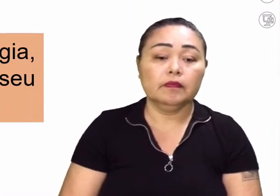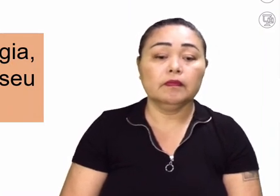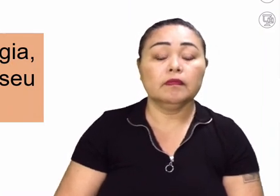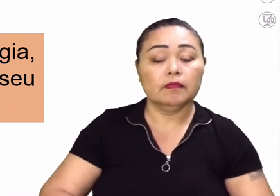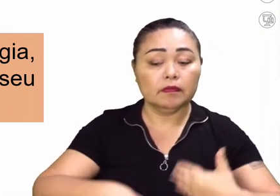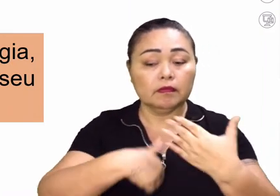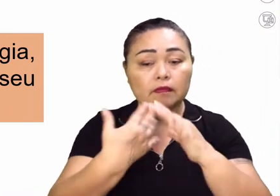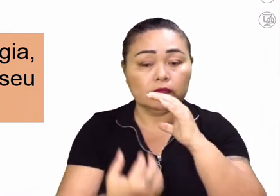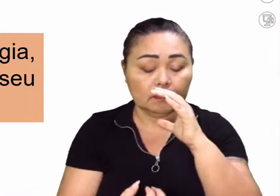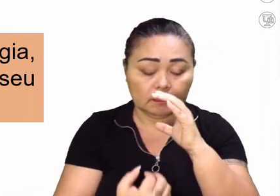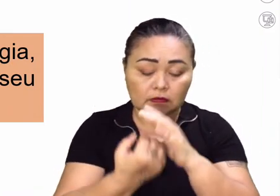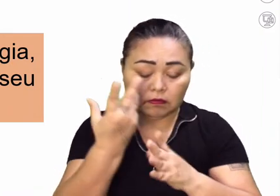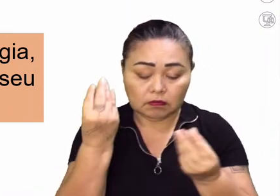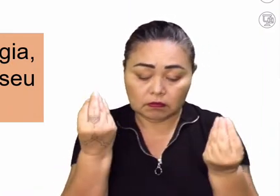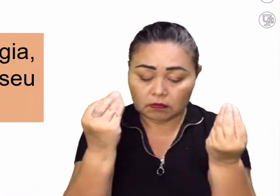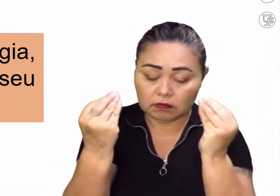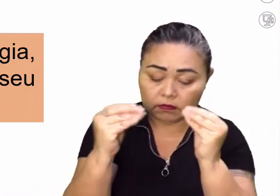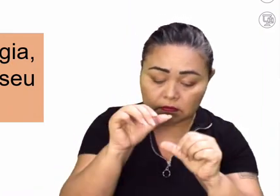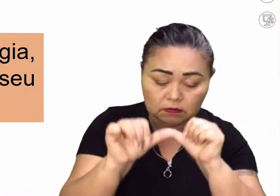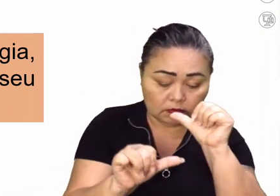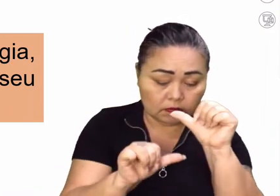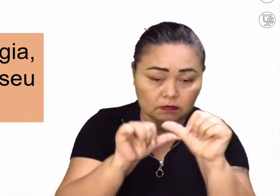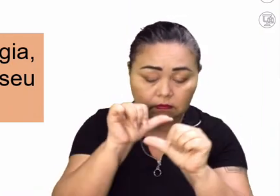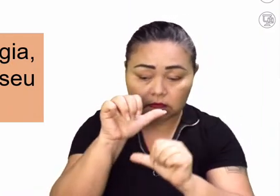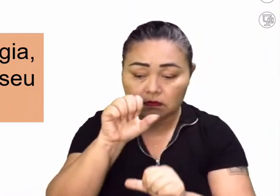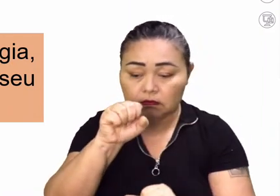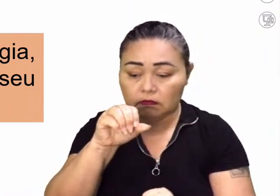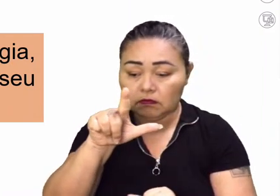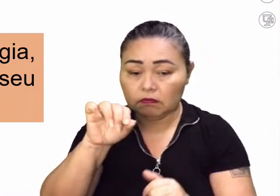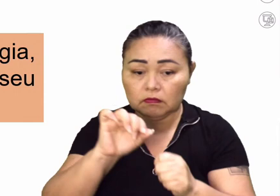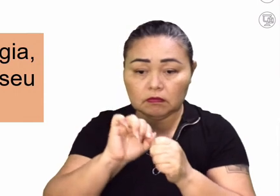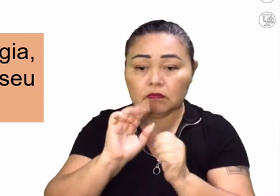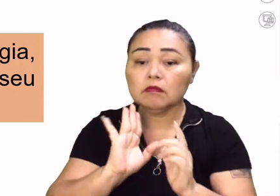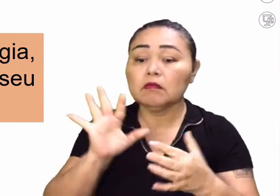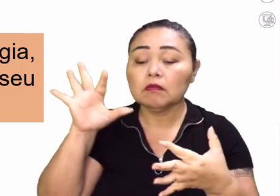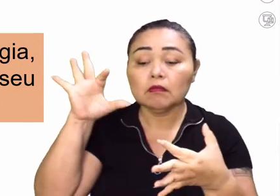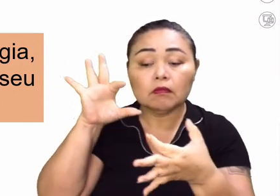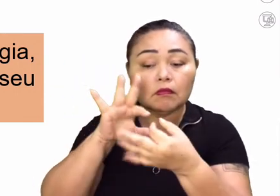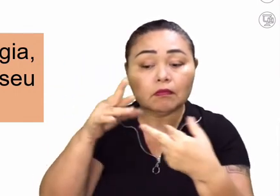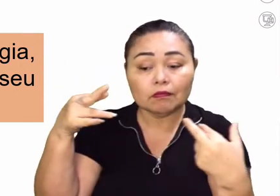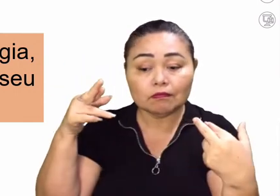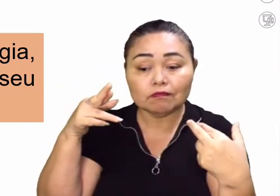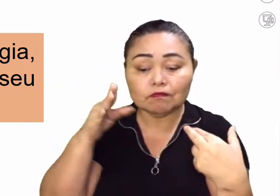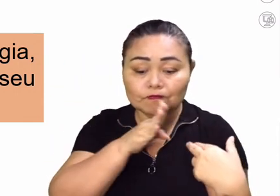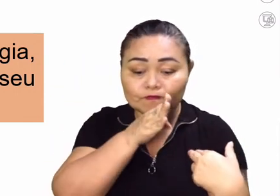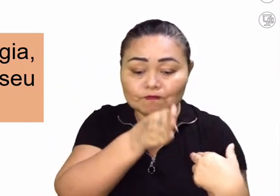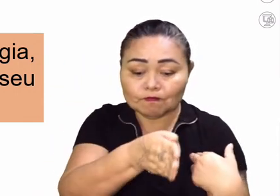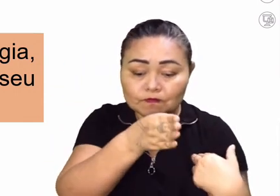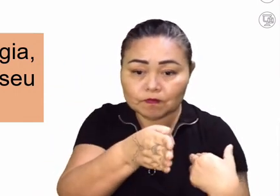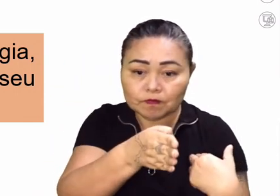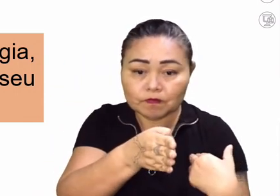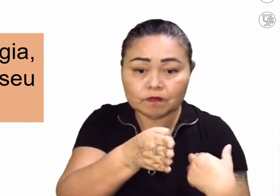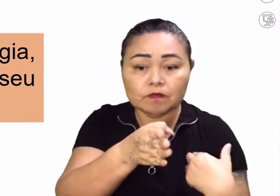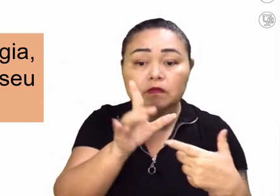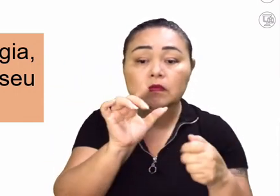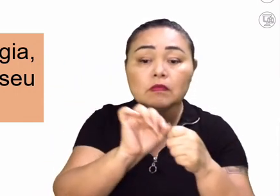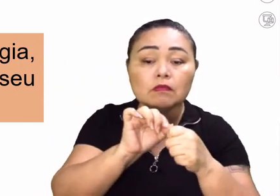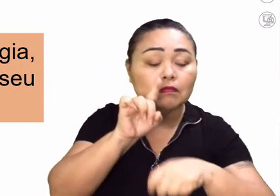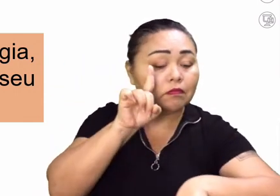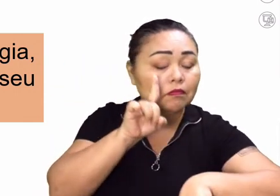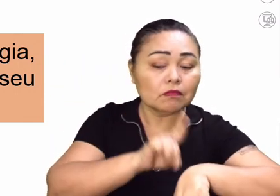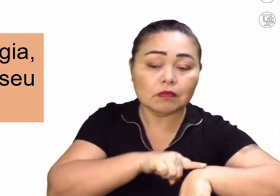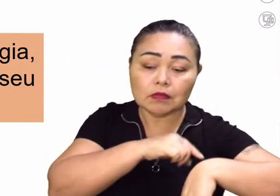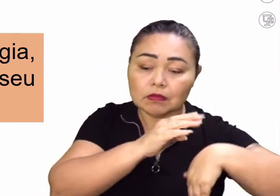o processo de origem de formação e transformações dos solos estão diretamente relacionados ao intemperismo